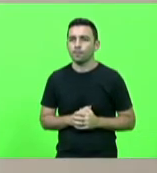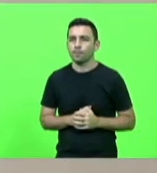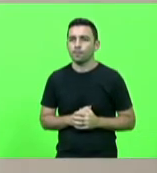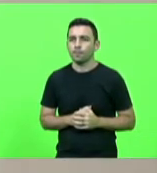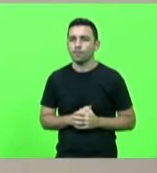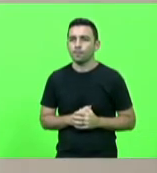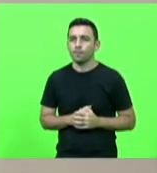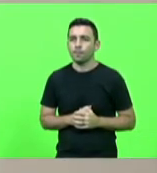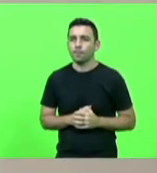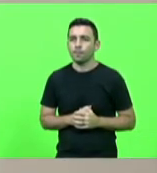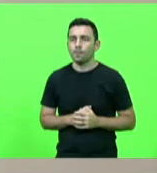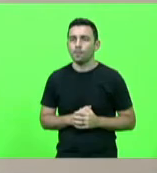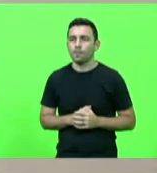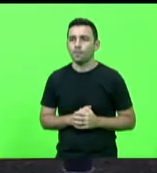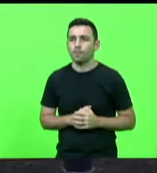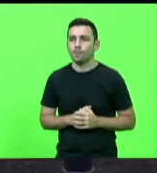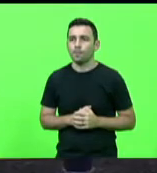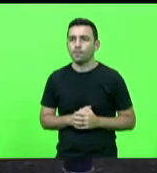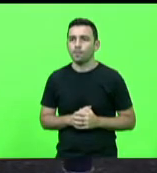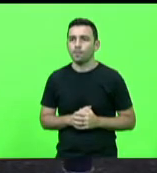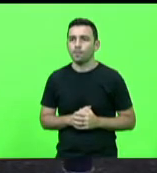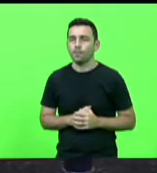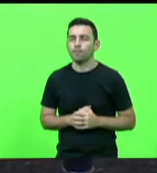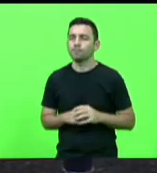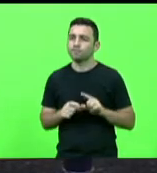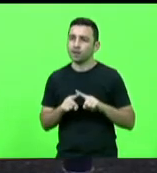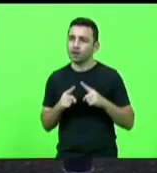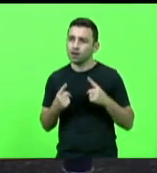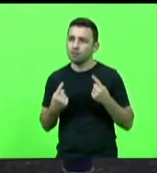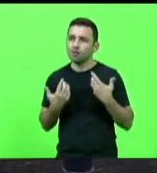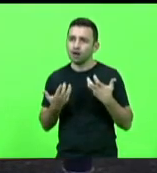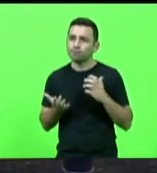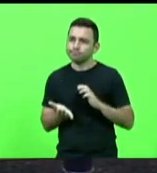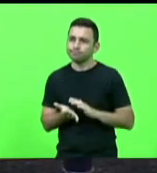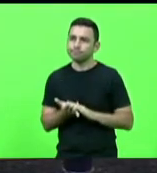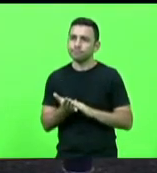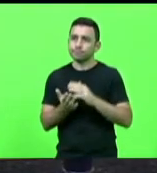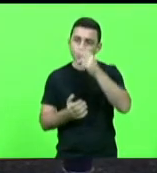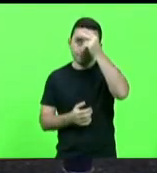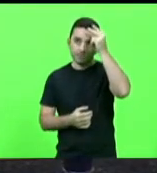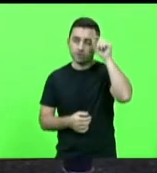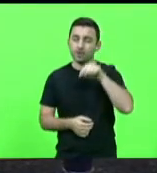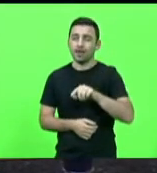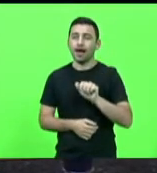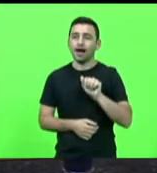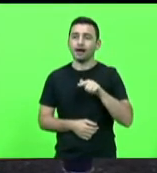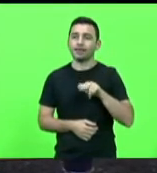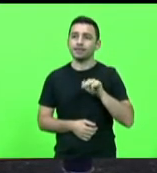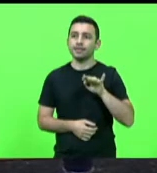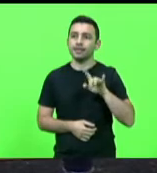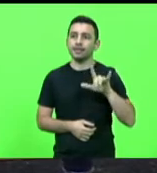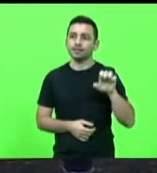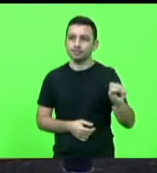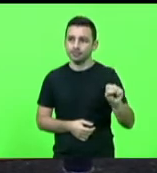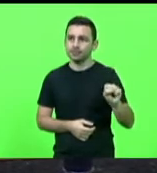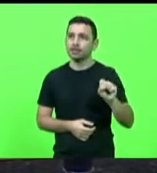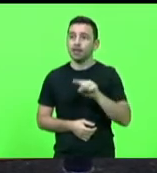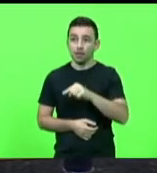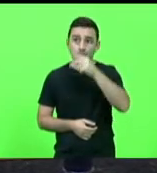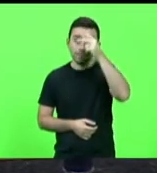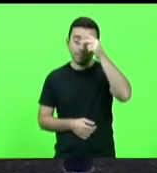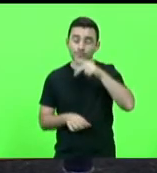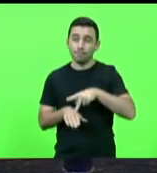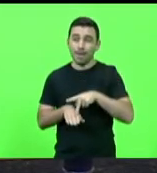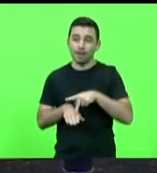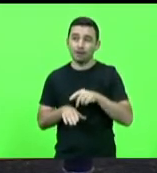30 segundos, deputado. Então, como eu disse, gostaria de parabenizar o prefeito Aquiles, prefeito de Penha, que foi eleito